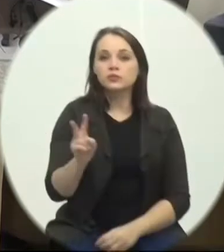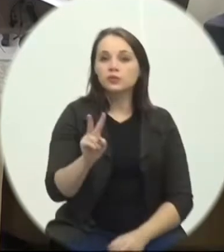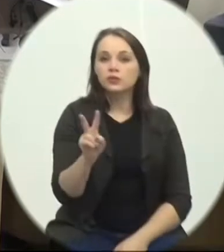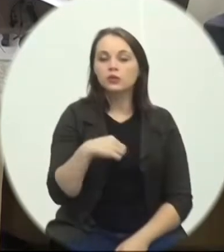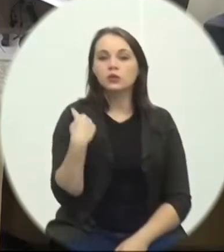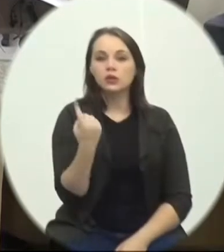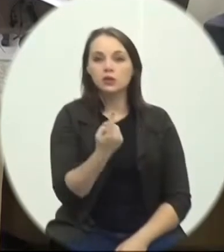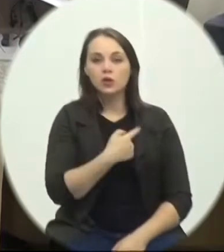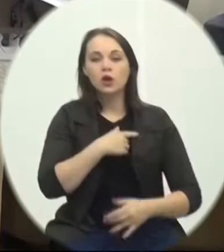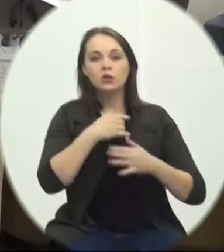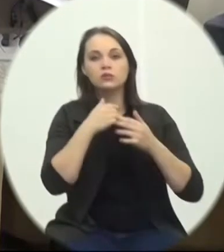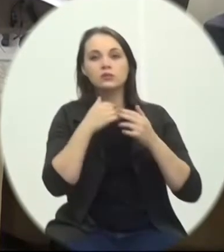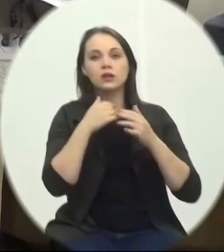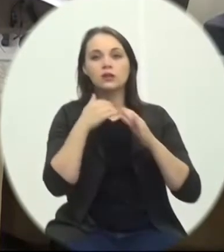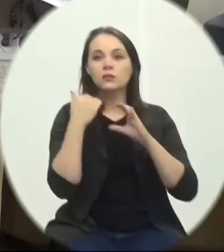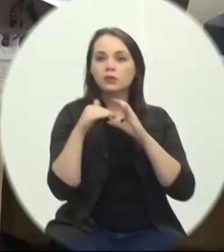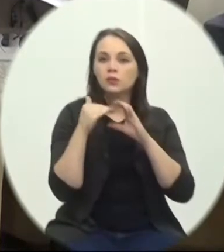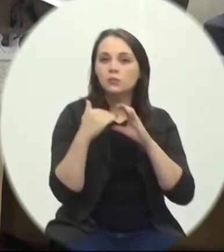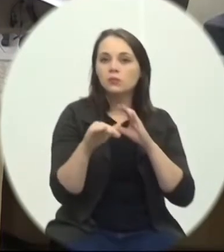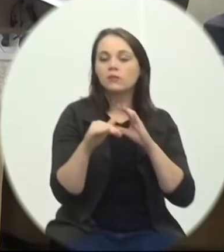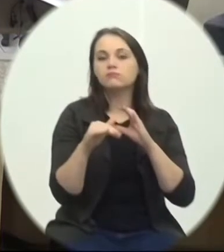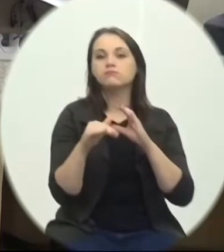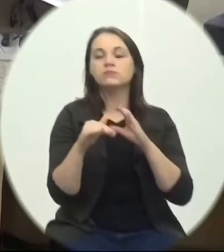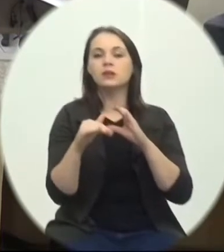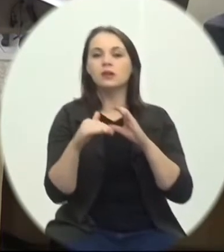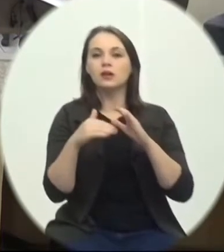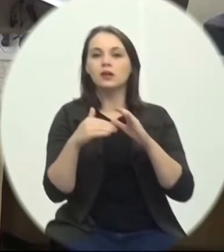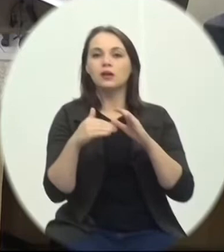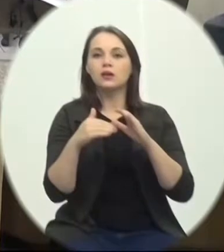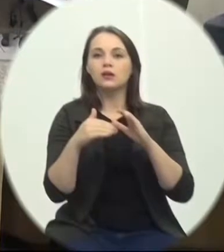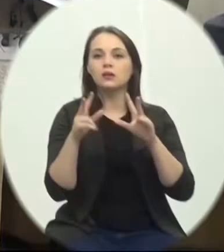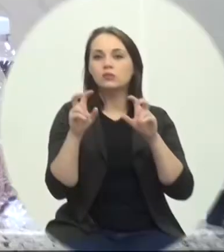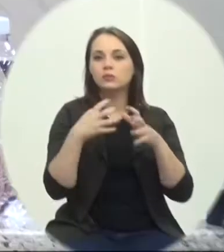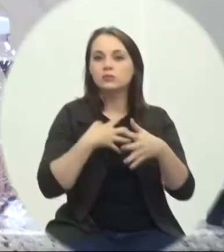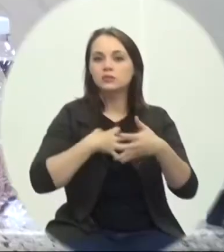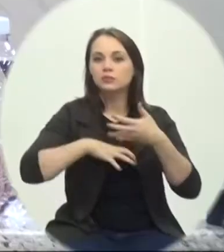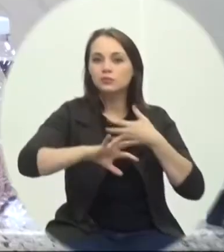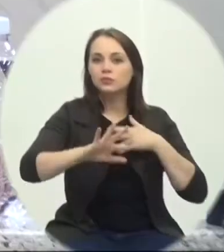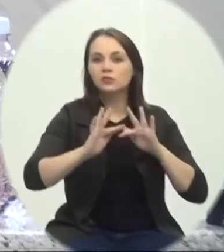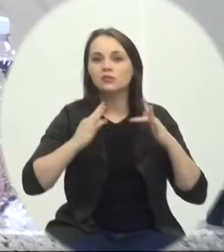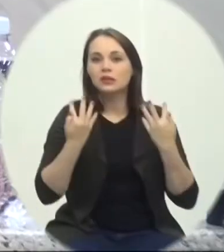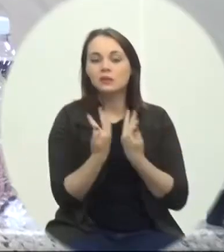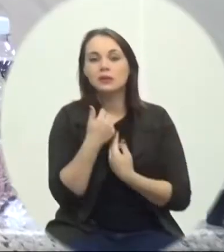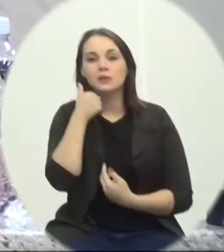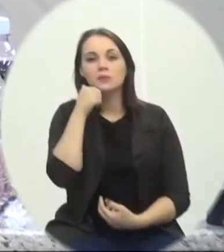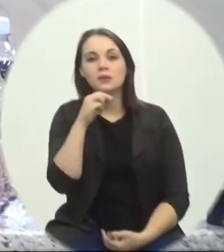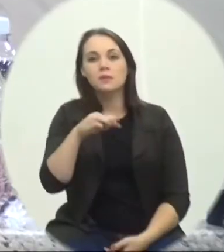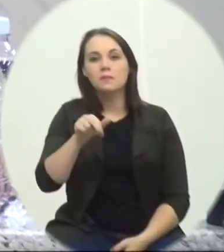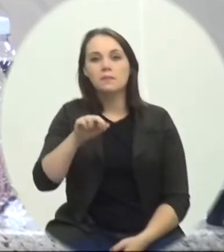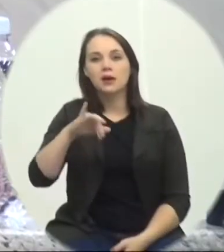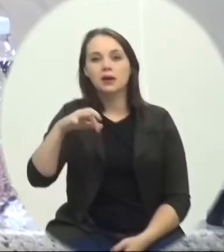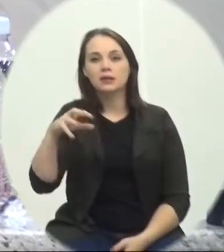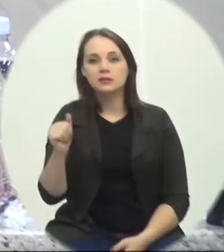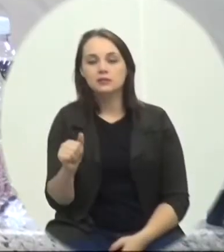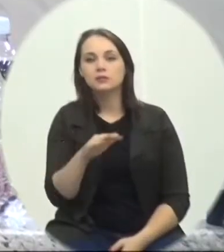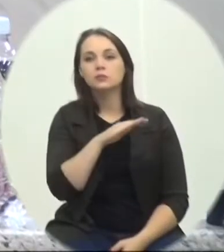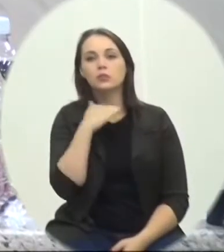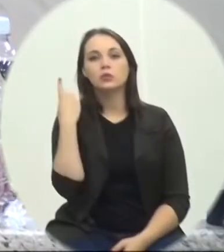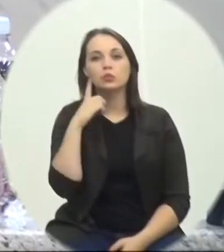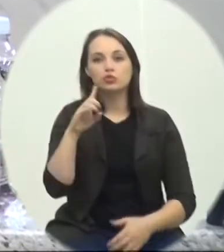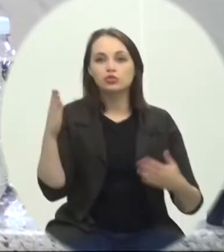estaremos mandando uma mensagem de condolências a toda a família da senhora Márcia Alamini, falecida no dia de hoje.